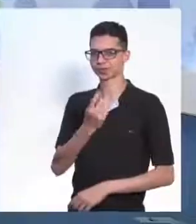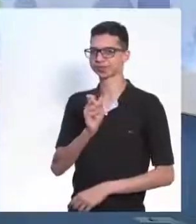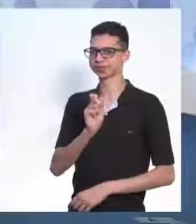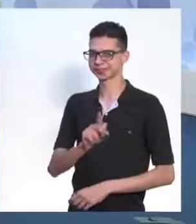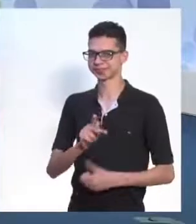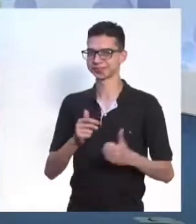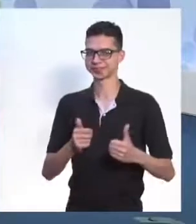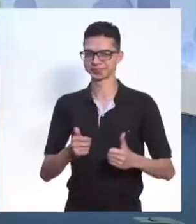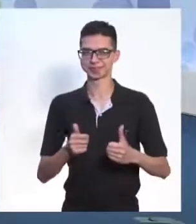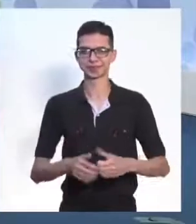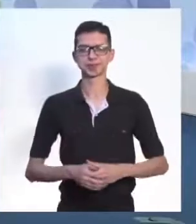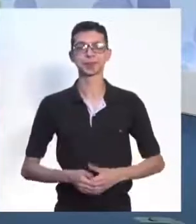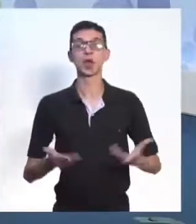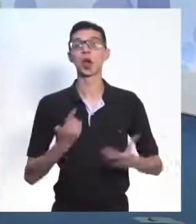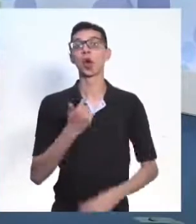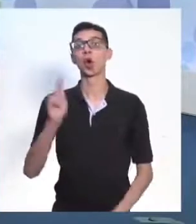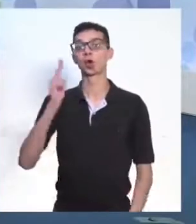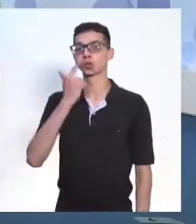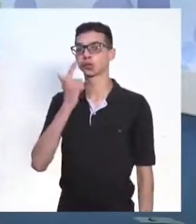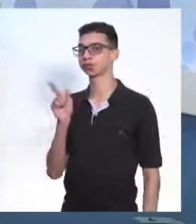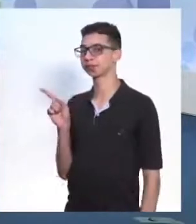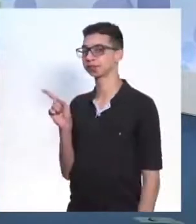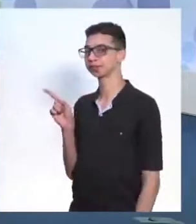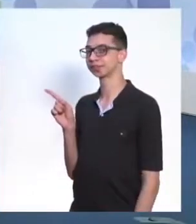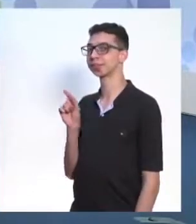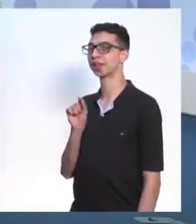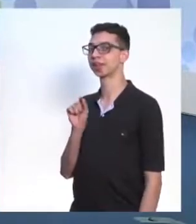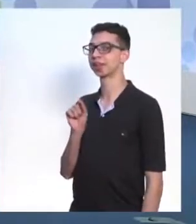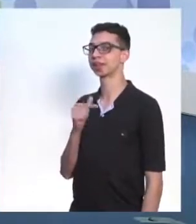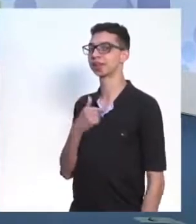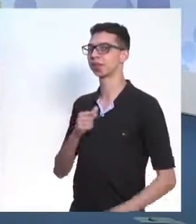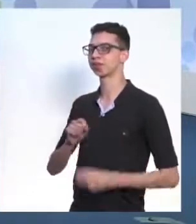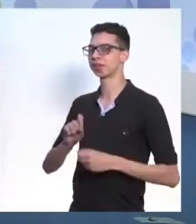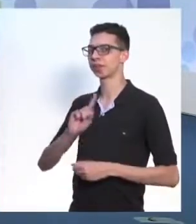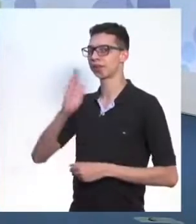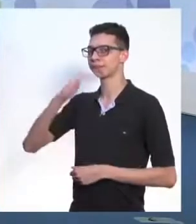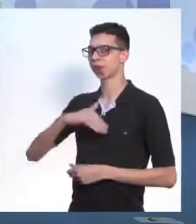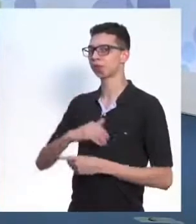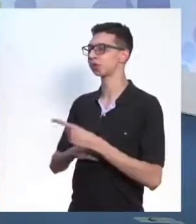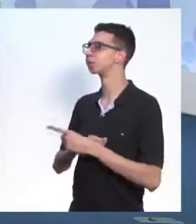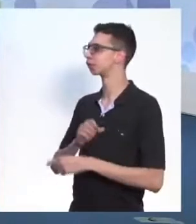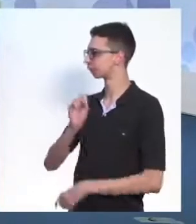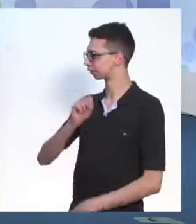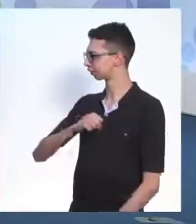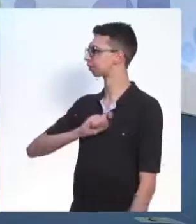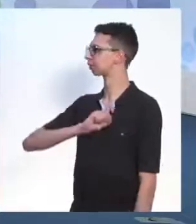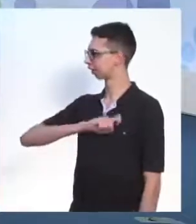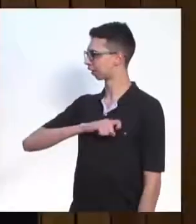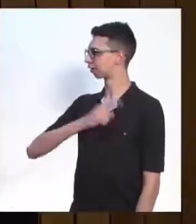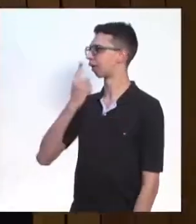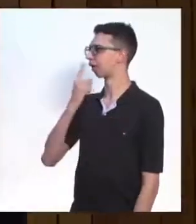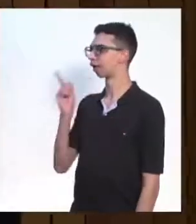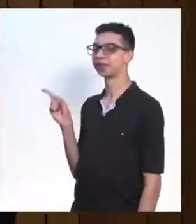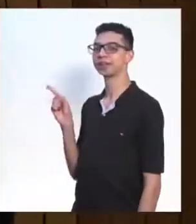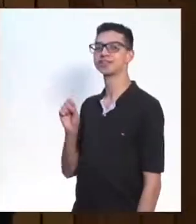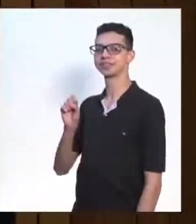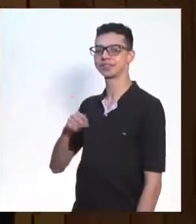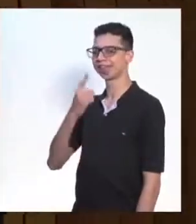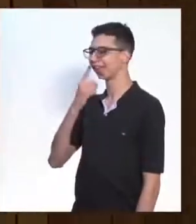Boa. E agora tem o outro. Vai fazer isso daí? Não, não vou fazer. Vou fazer essa maldade com ele? Vou, lógico que eu vou. Lógico que eu